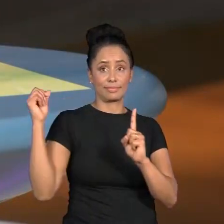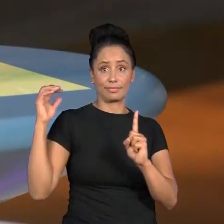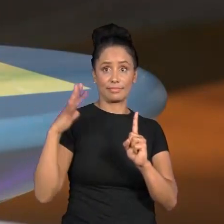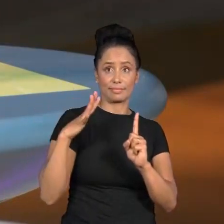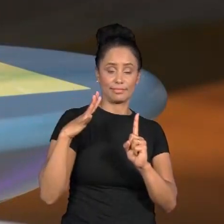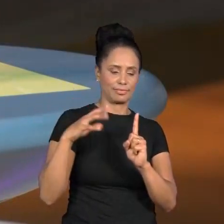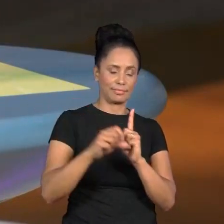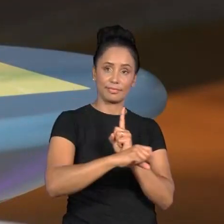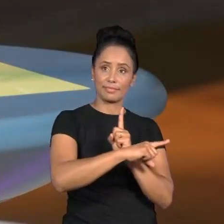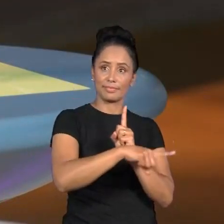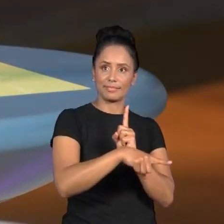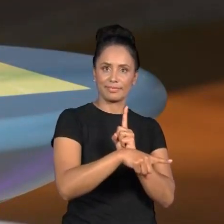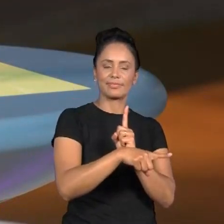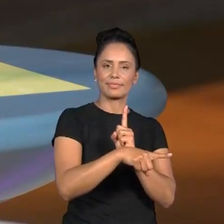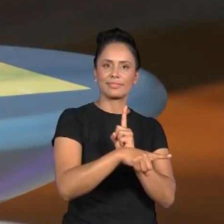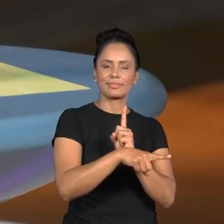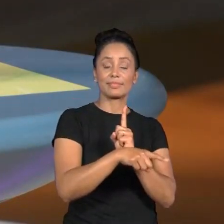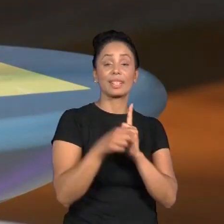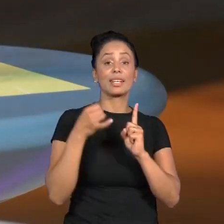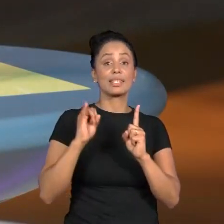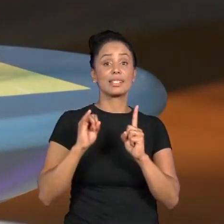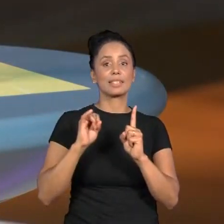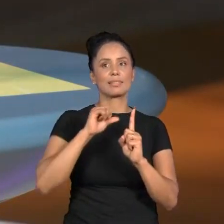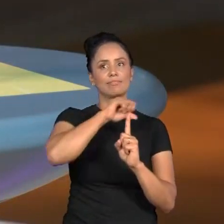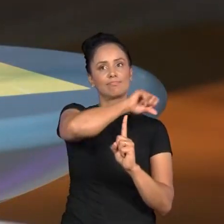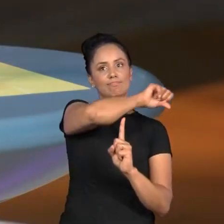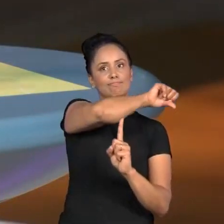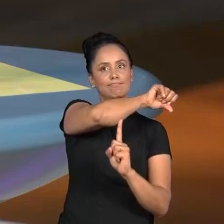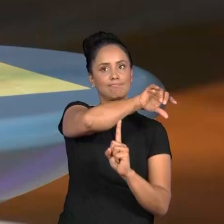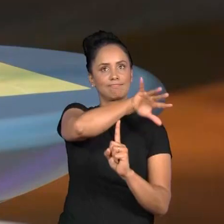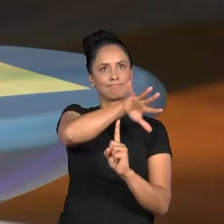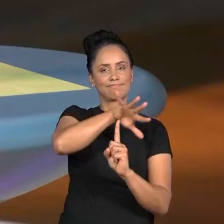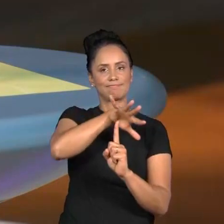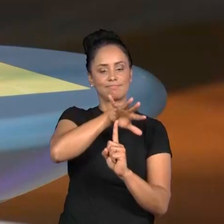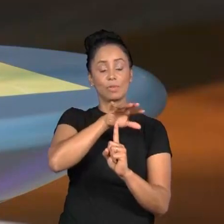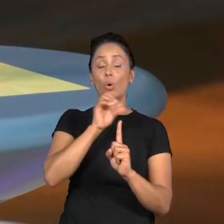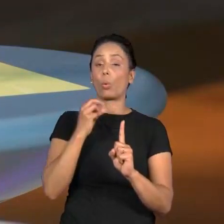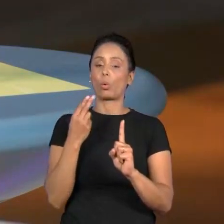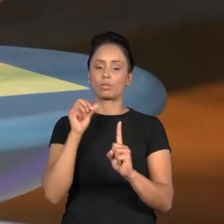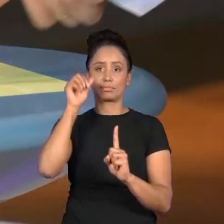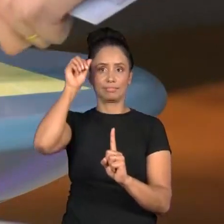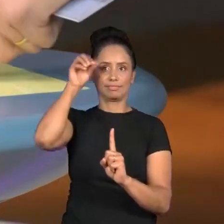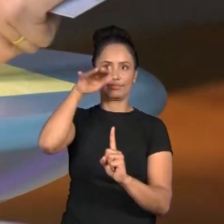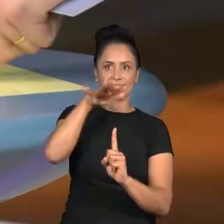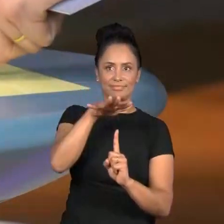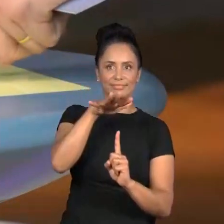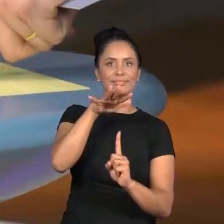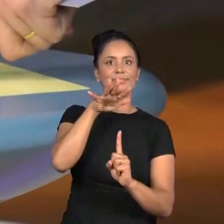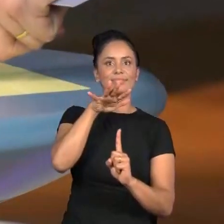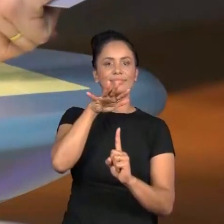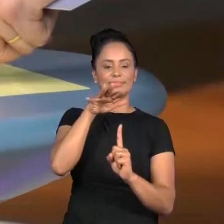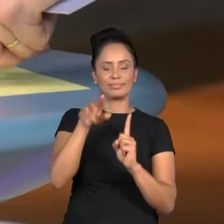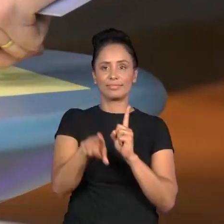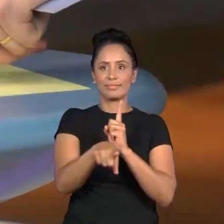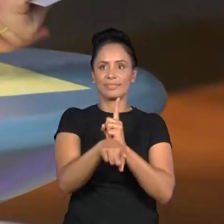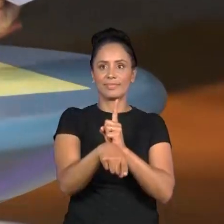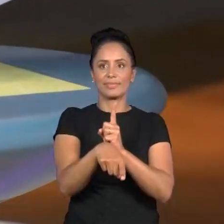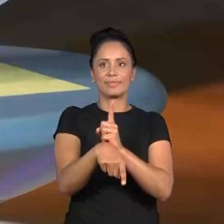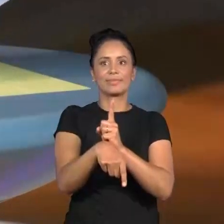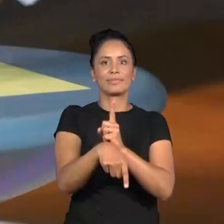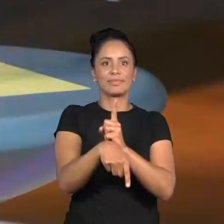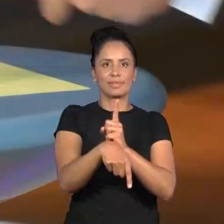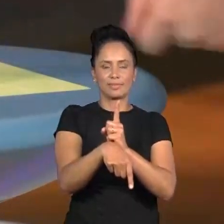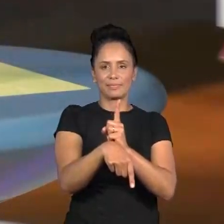Então muda a luz de lugar, professor. Se nós colocarmos a luz aqui bem acima dele, podemos ver uma sombra aqui embaixo também,